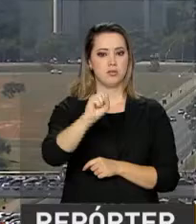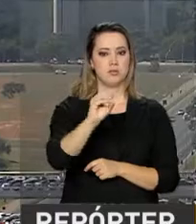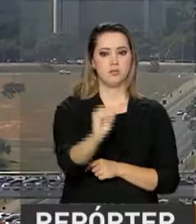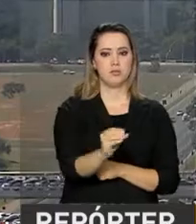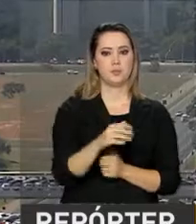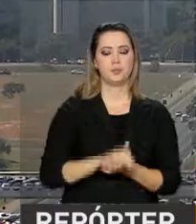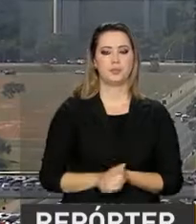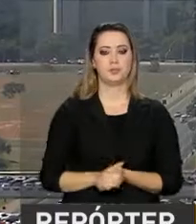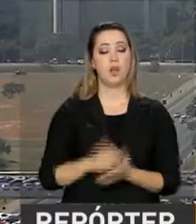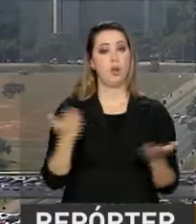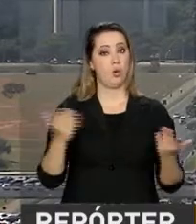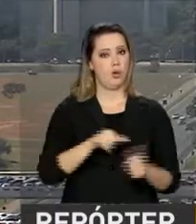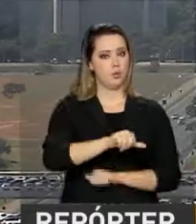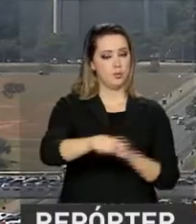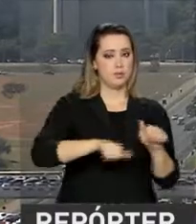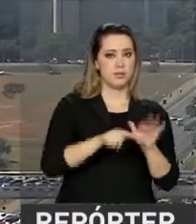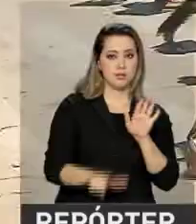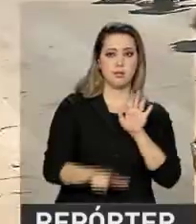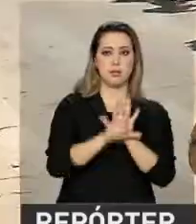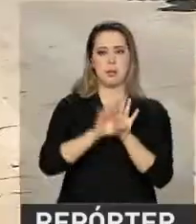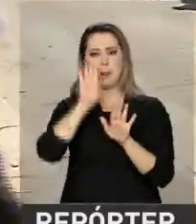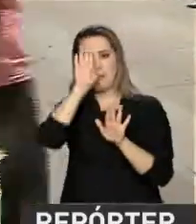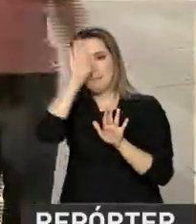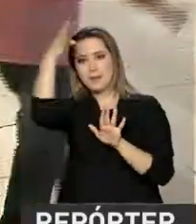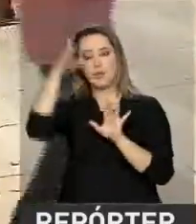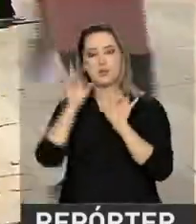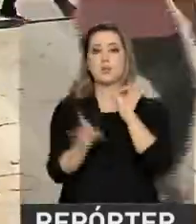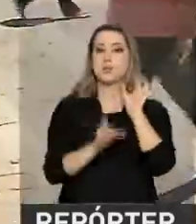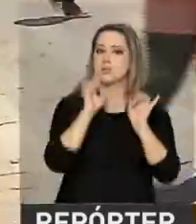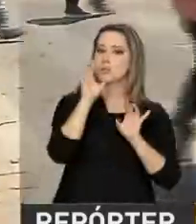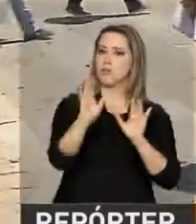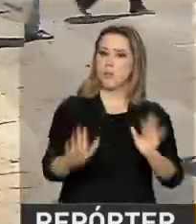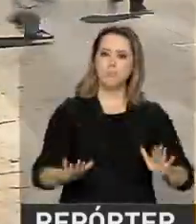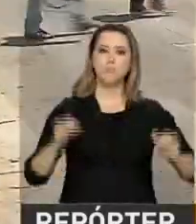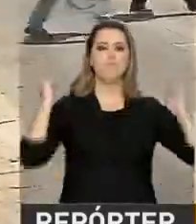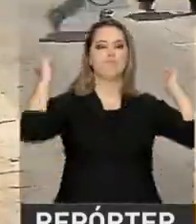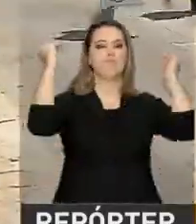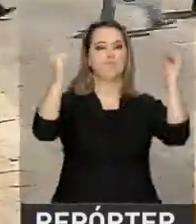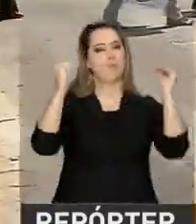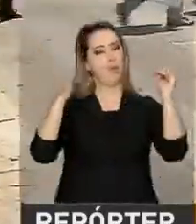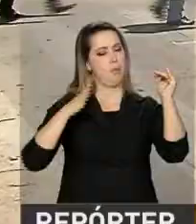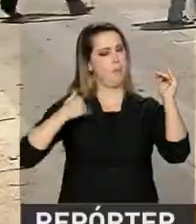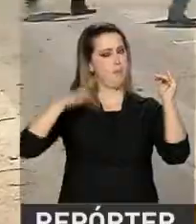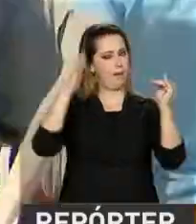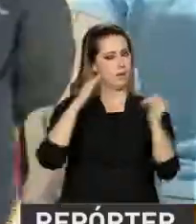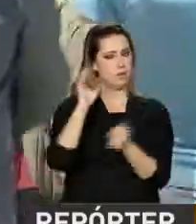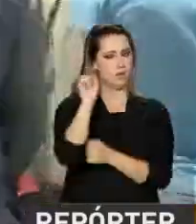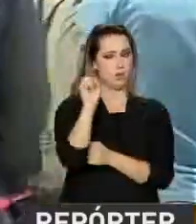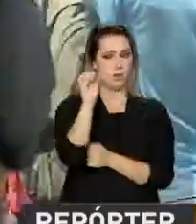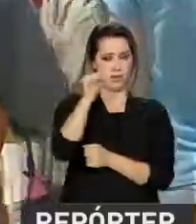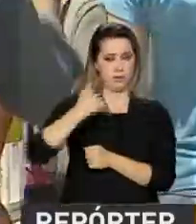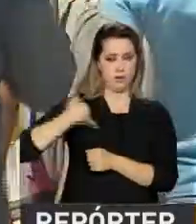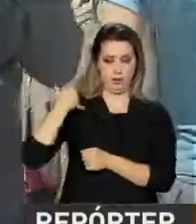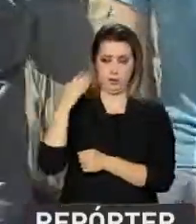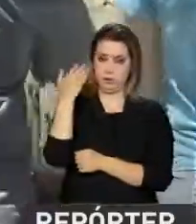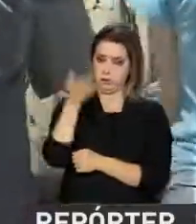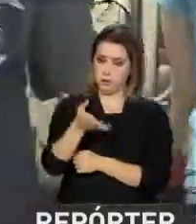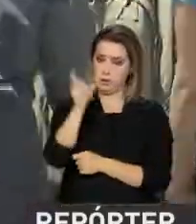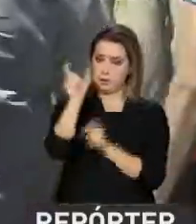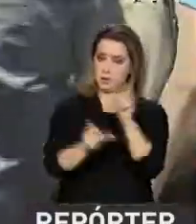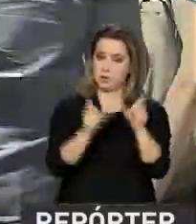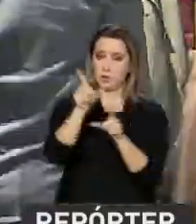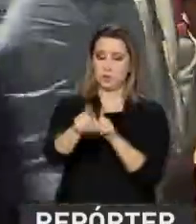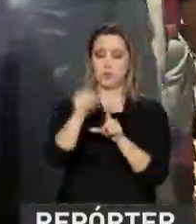na lei garante uma prioridade especial aos maiores de 80 anos e com isso eles vão ter